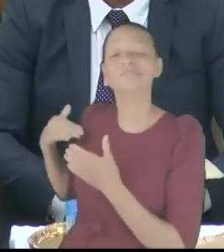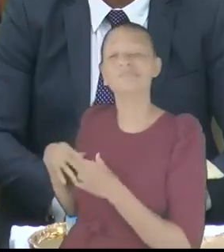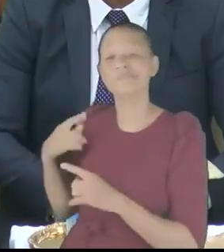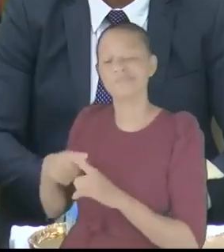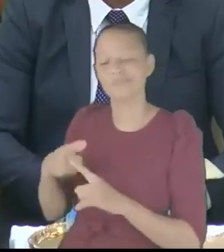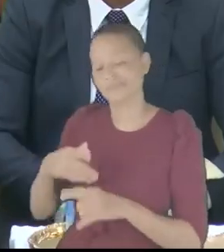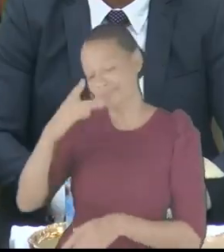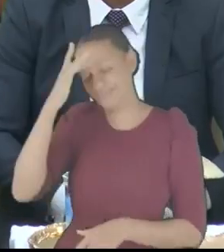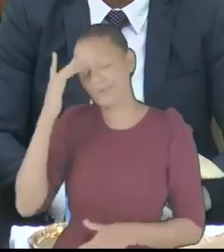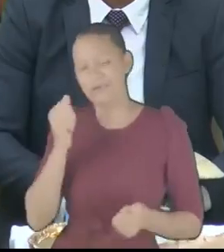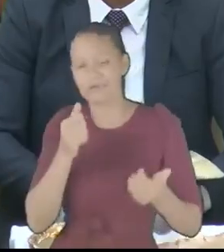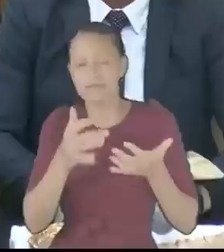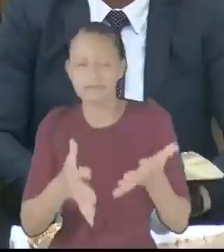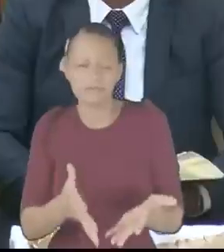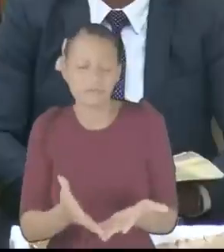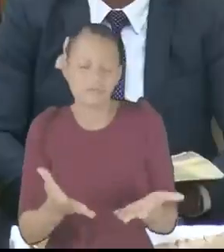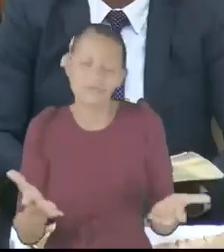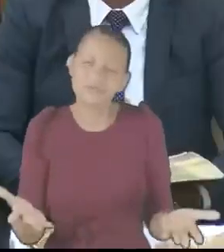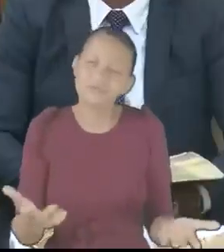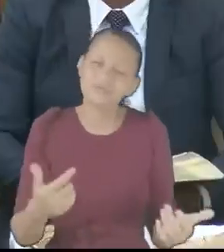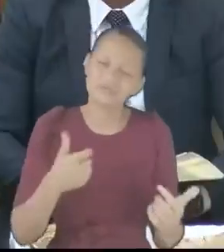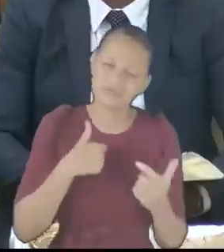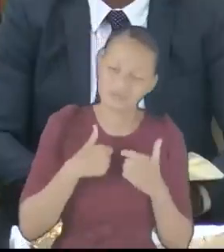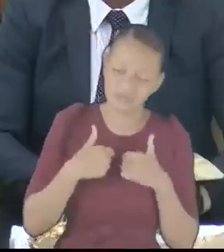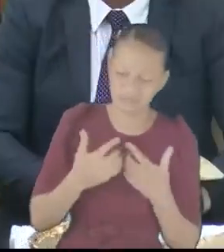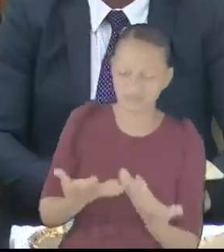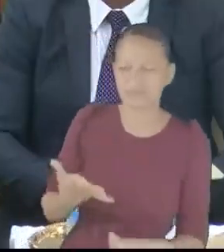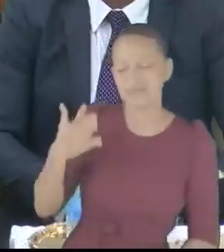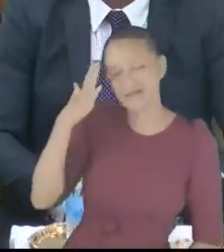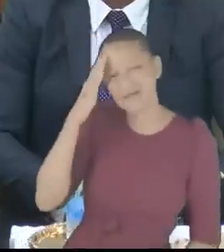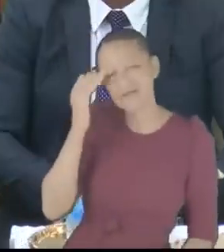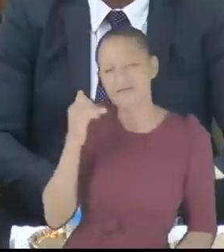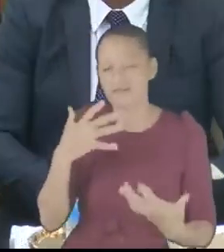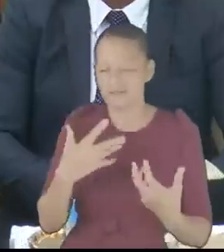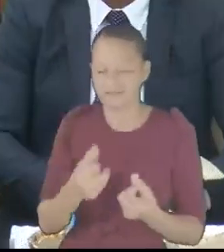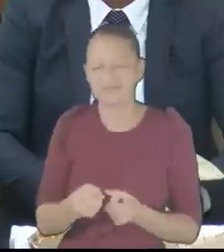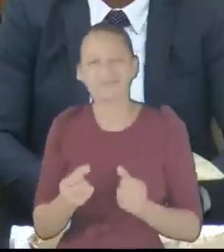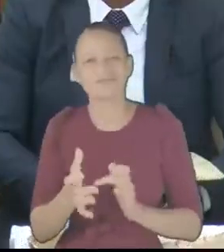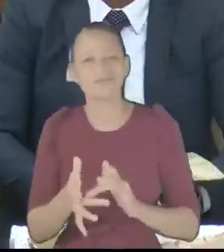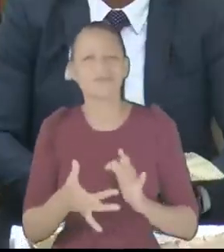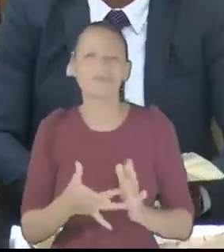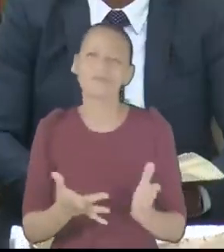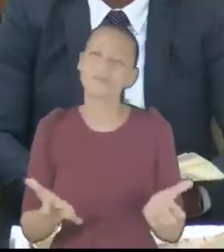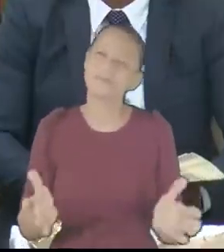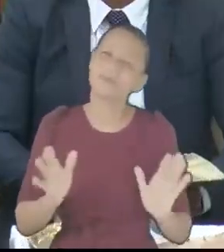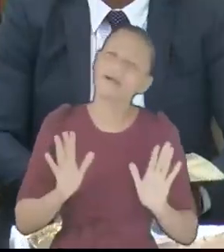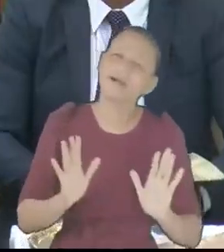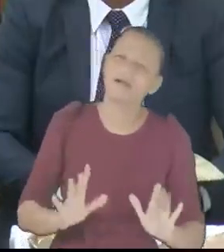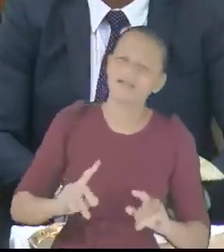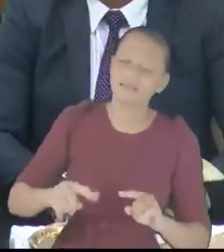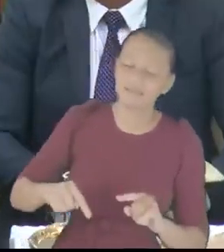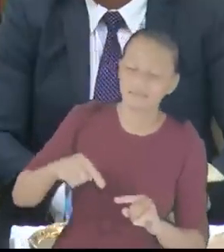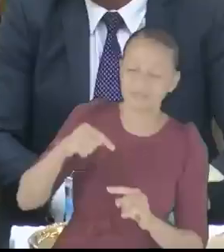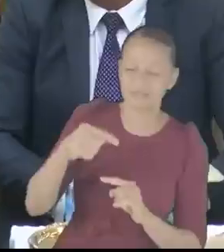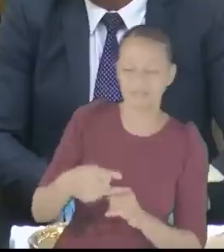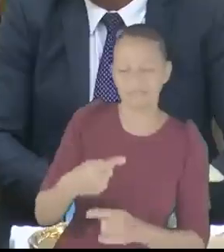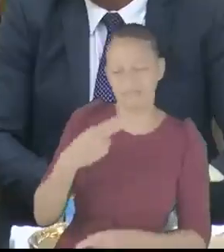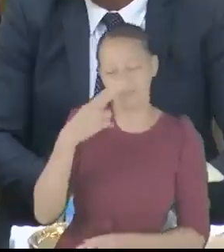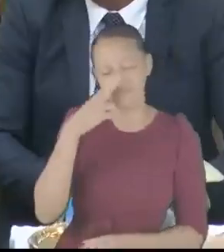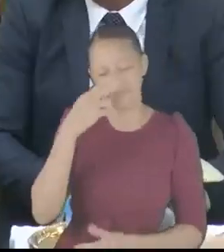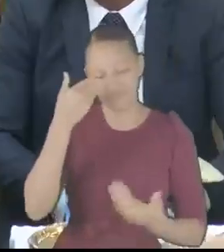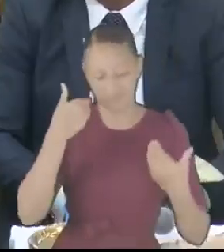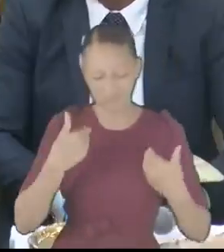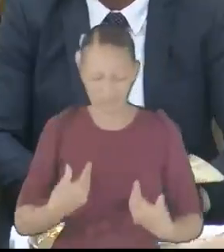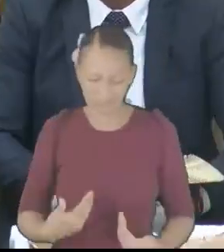diz: pastor, mas eu sei que eu aceitei Jesus, mas pastor, depois de eu crente,